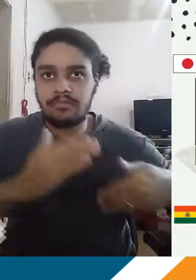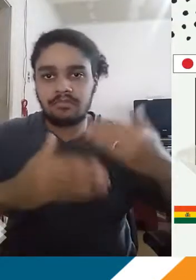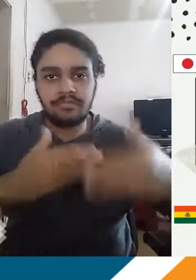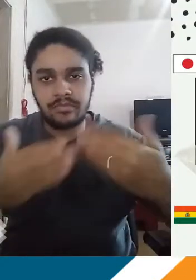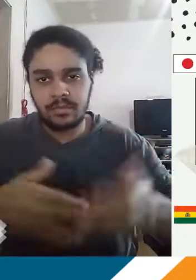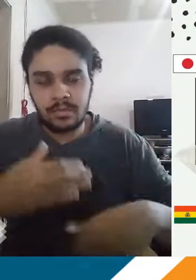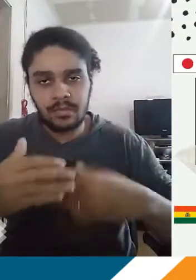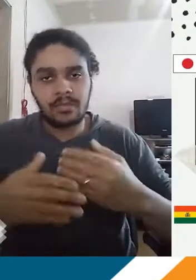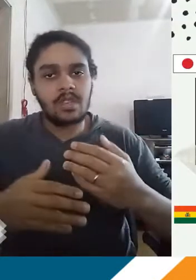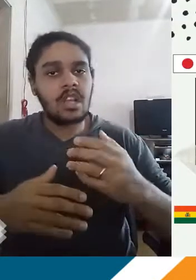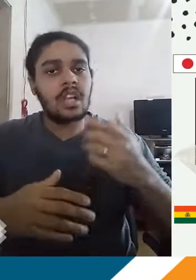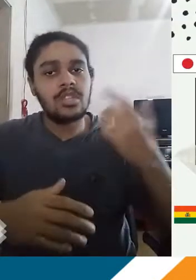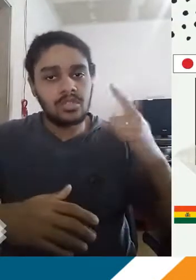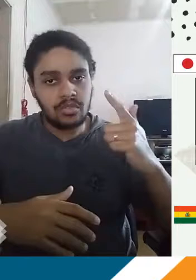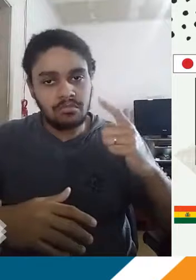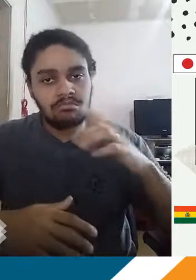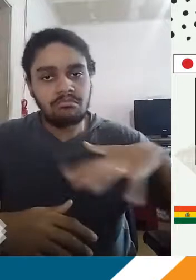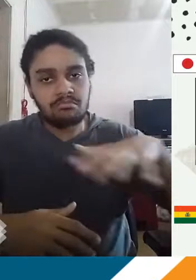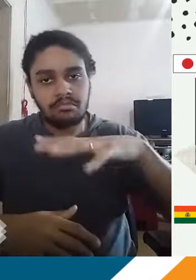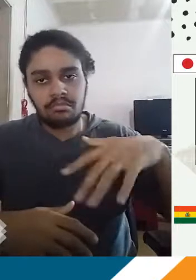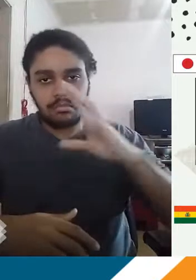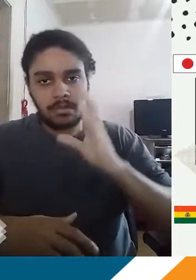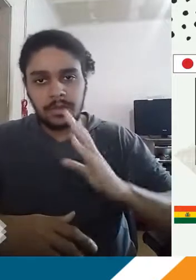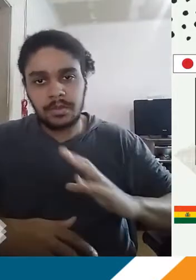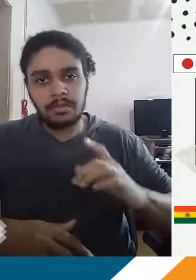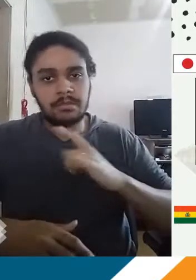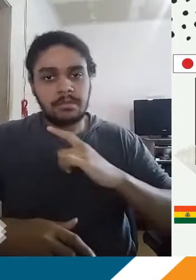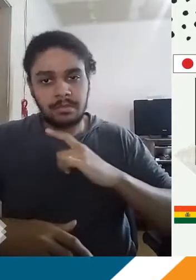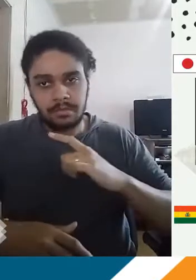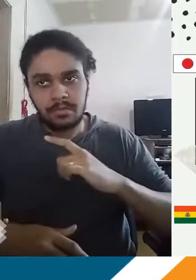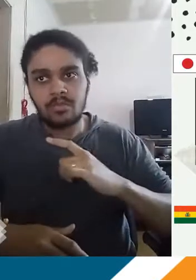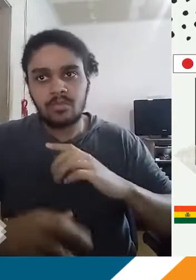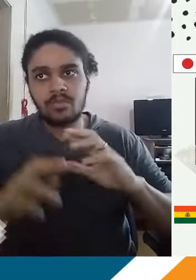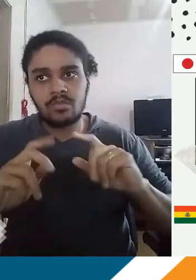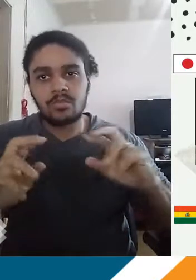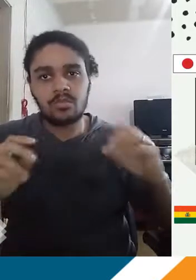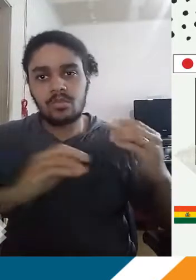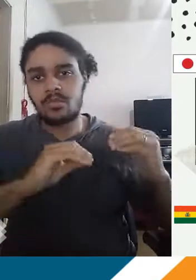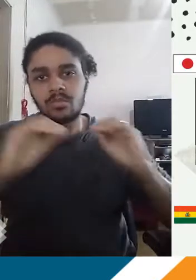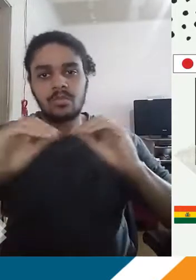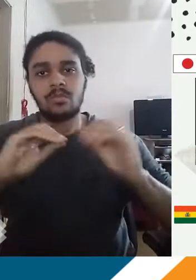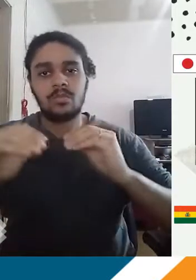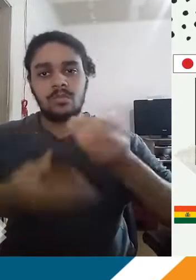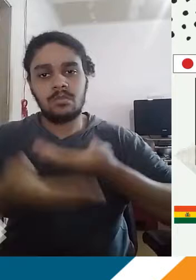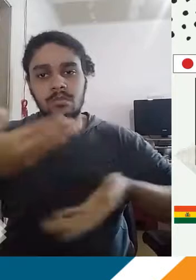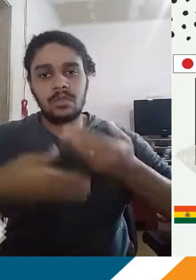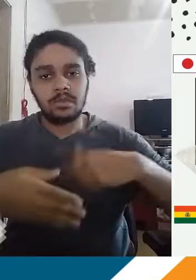brasileira, teremos alguns períodos que irão caracterizar diferentes fases de deslocamento de pessoas. Iremos